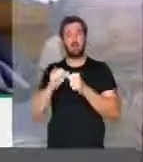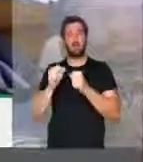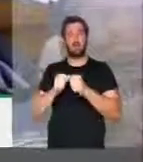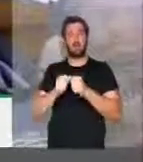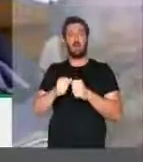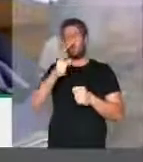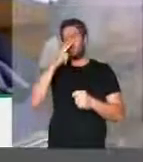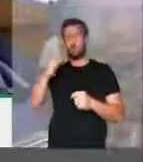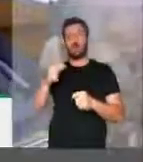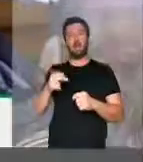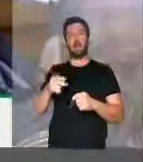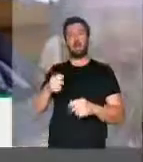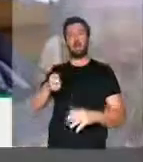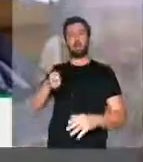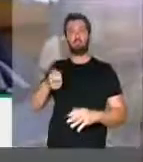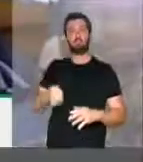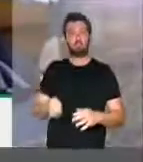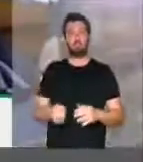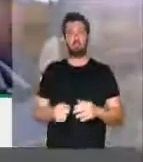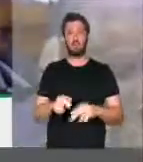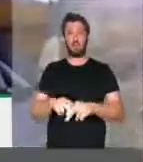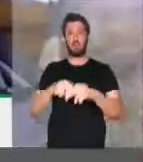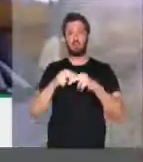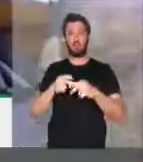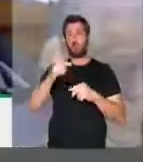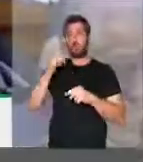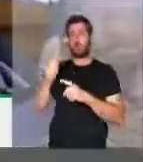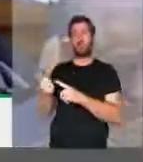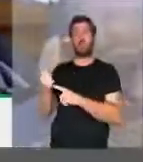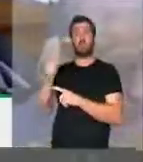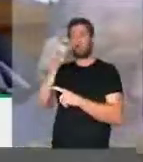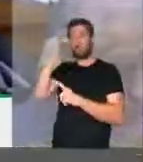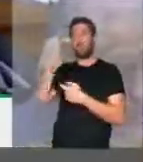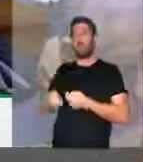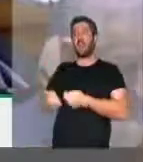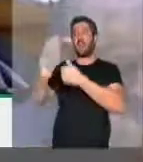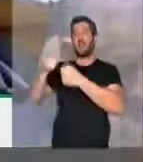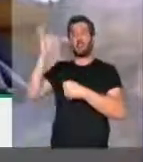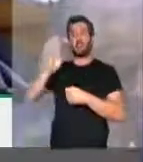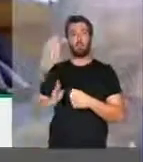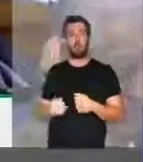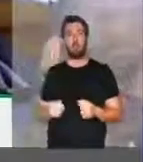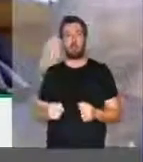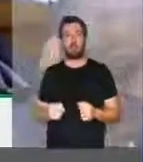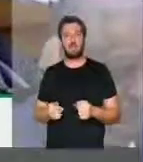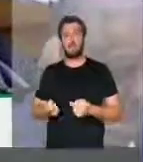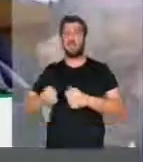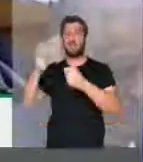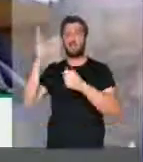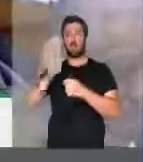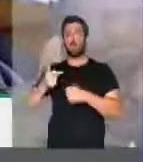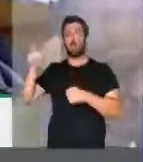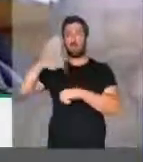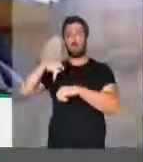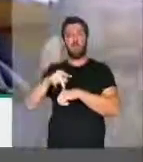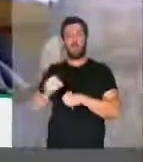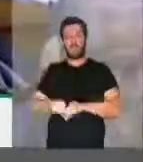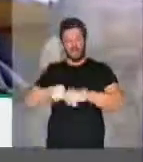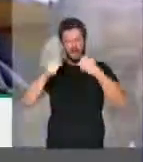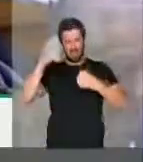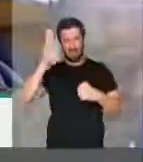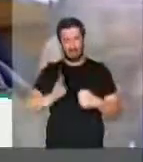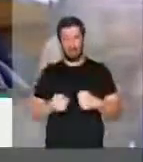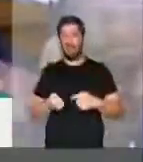colocada em xeque por uma meia dúzia de entreguistas que querem, de todo jeito, quebrar o